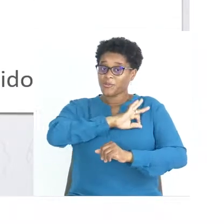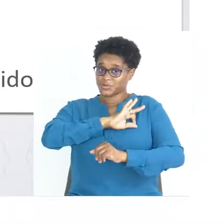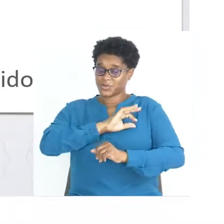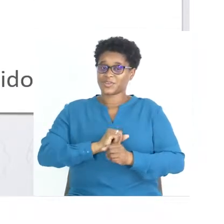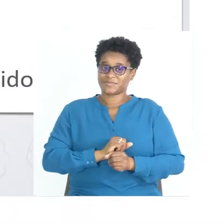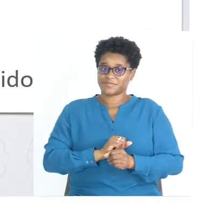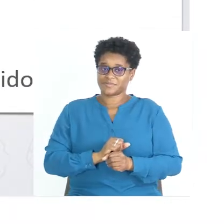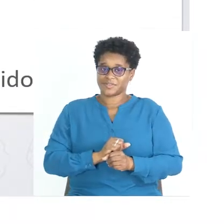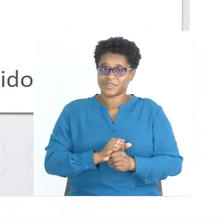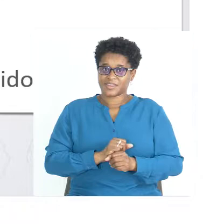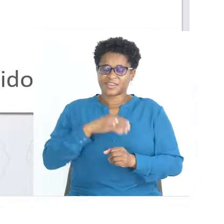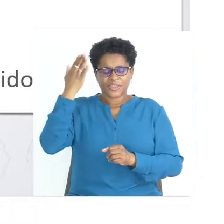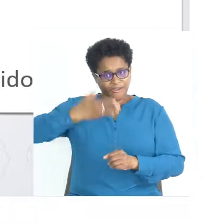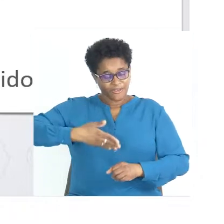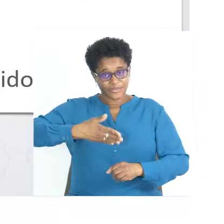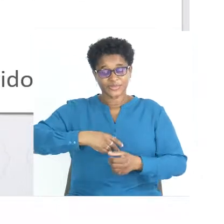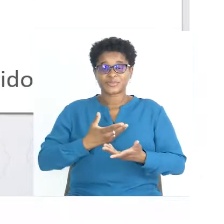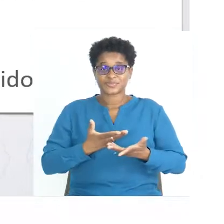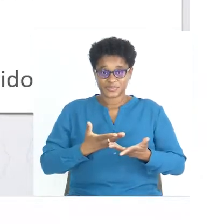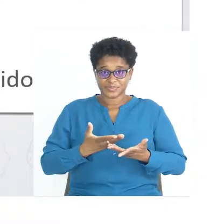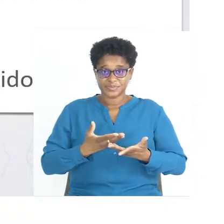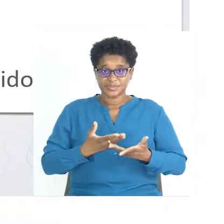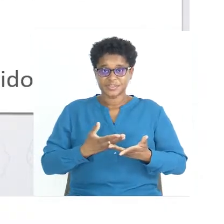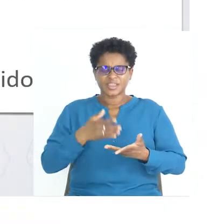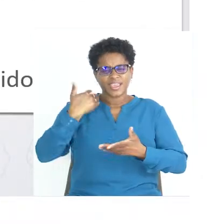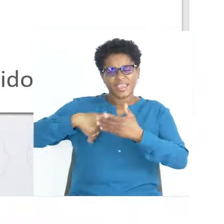Temos aqui o professor de Direito Penal